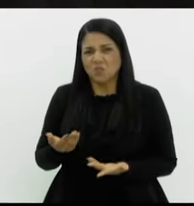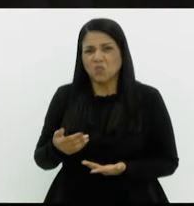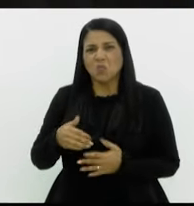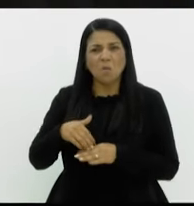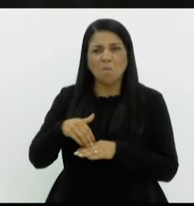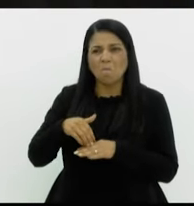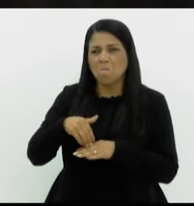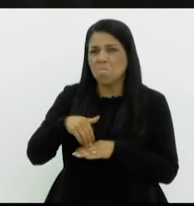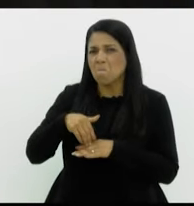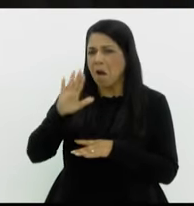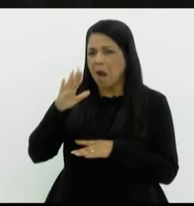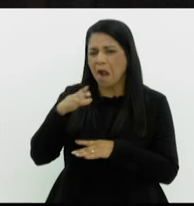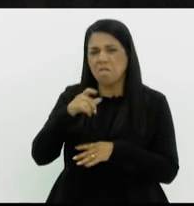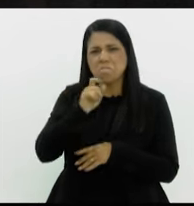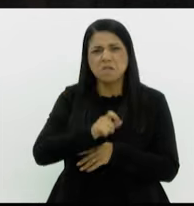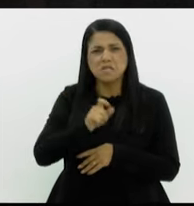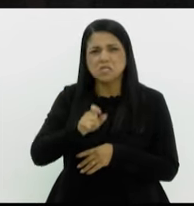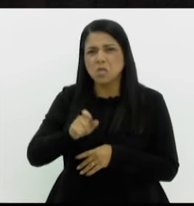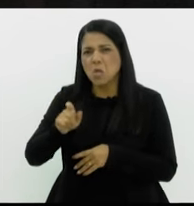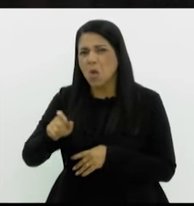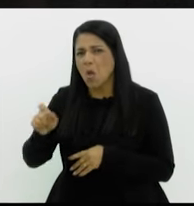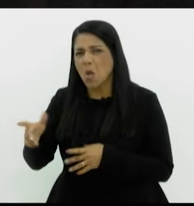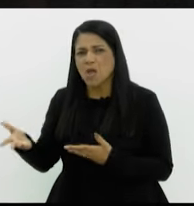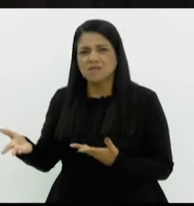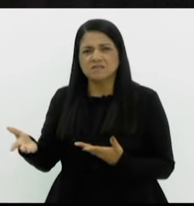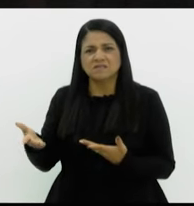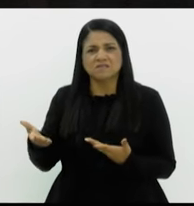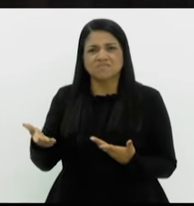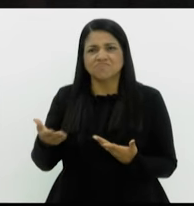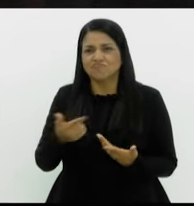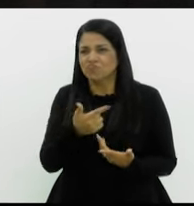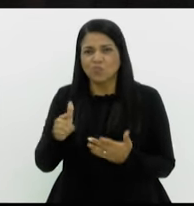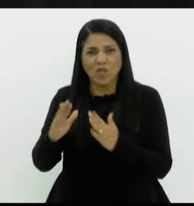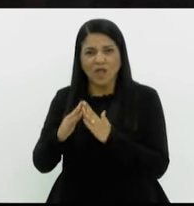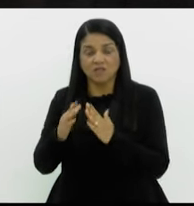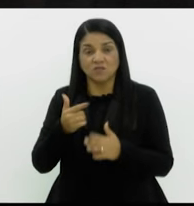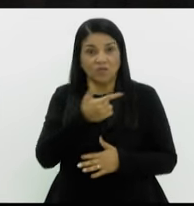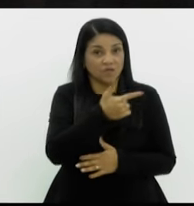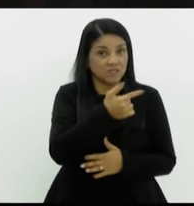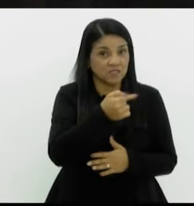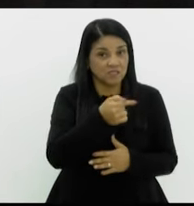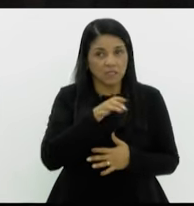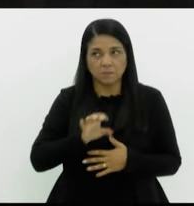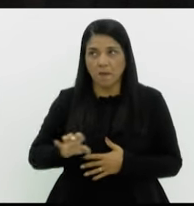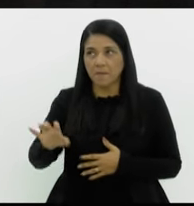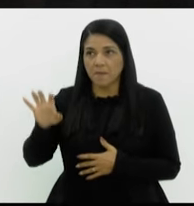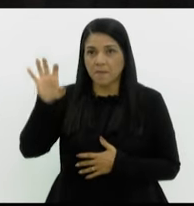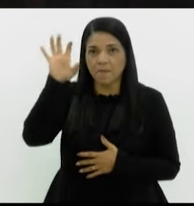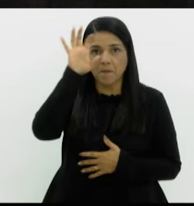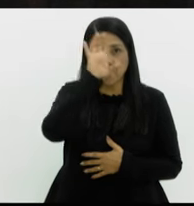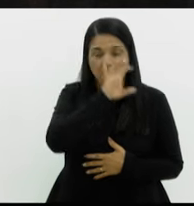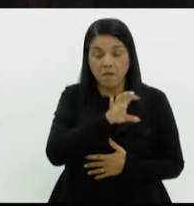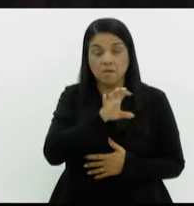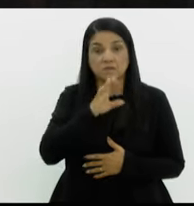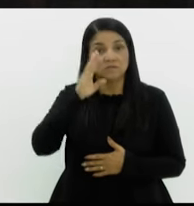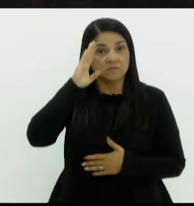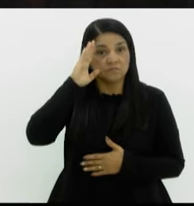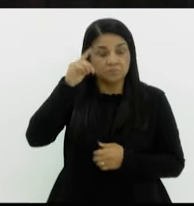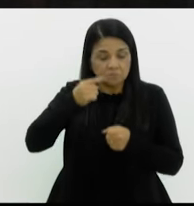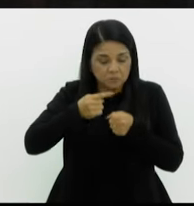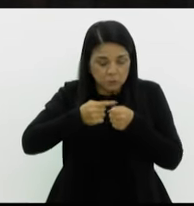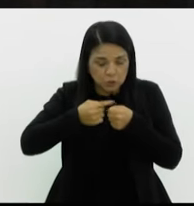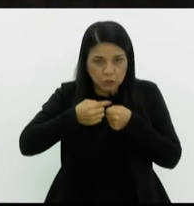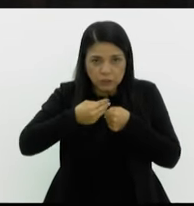Vossa Excelência, se as 27 unidades federativas, mais os principais municípios das